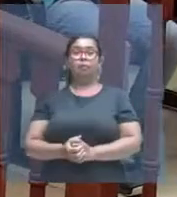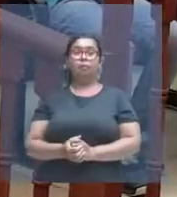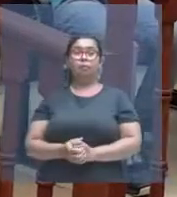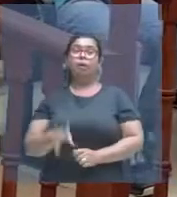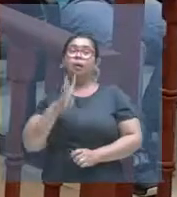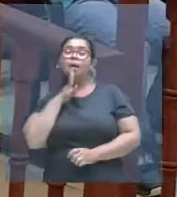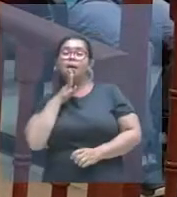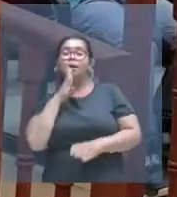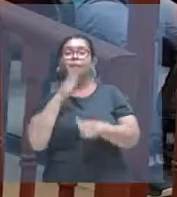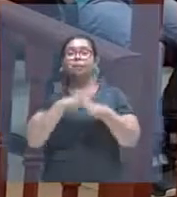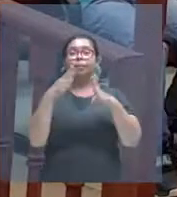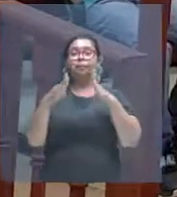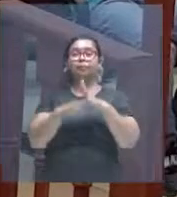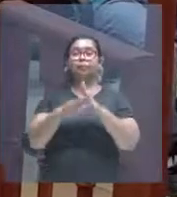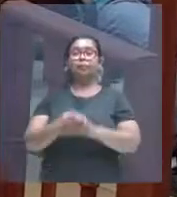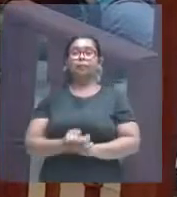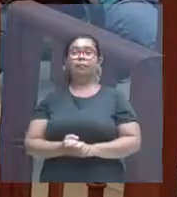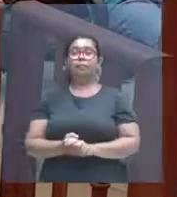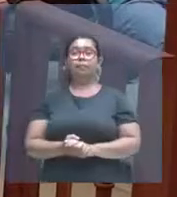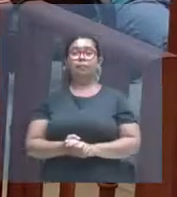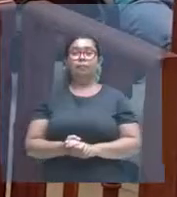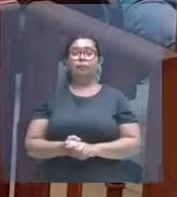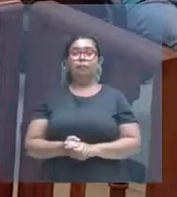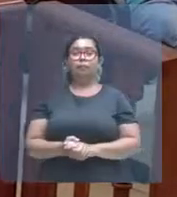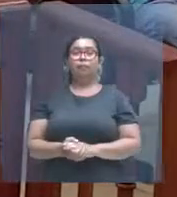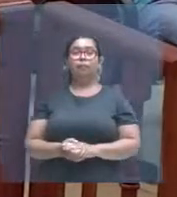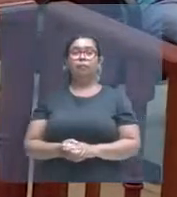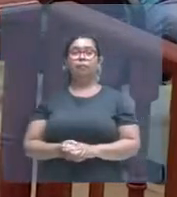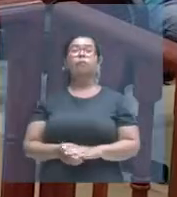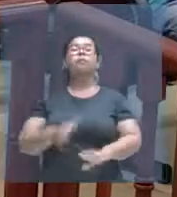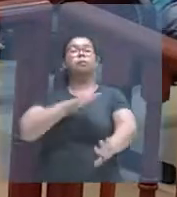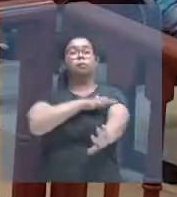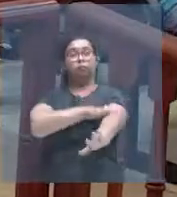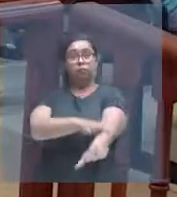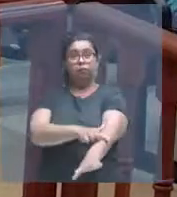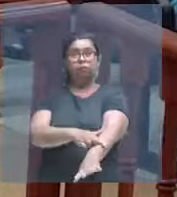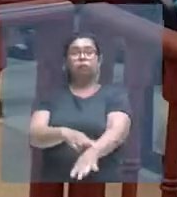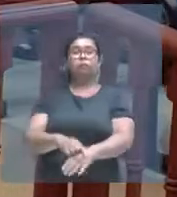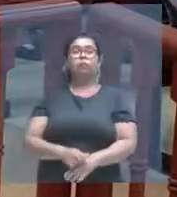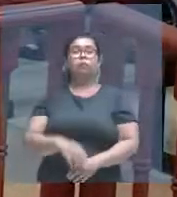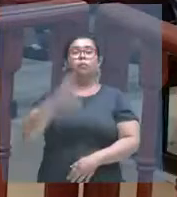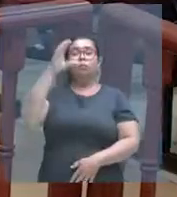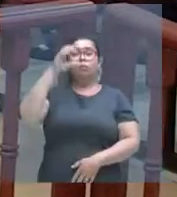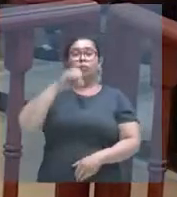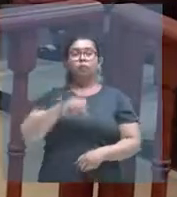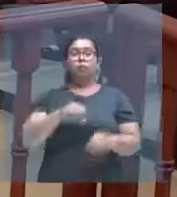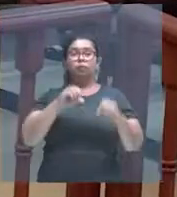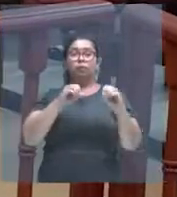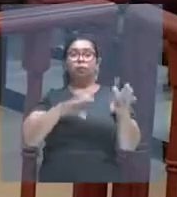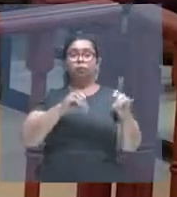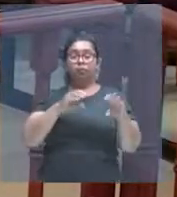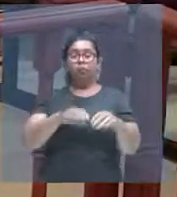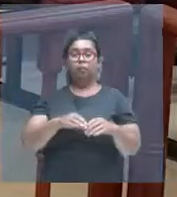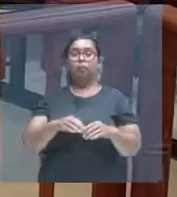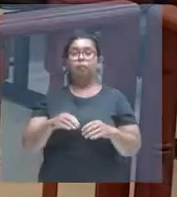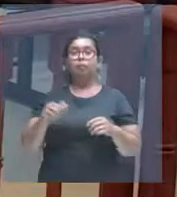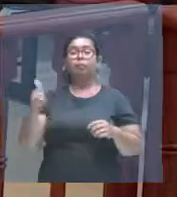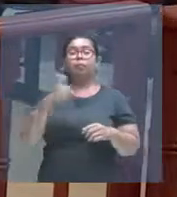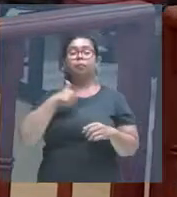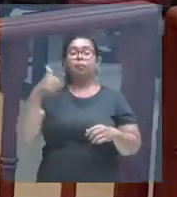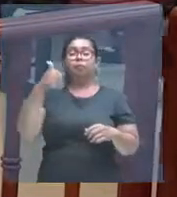Admirado por todos e por todas, com seu jeito respeitoso e educado, enriqueceu a vida cultural de Assis com sua